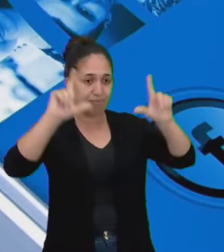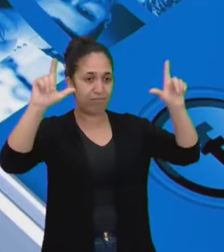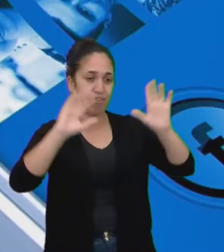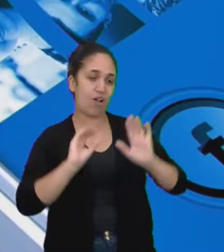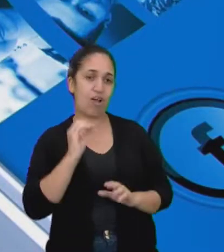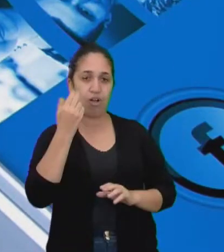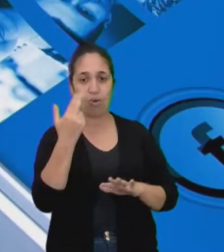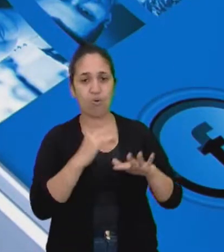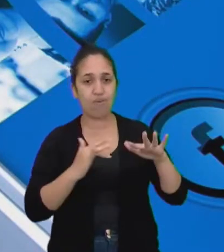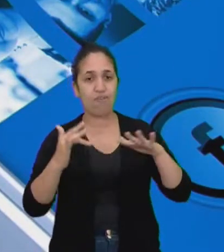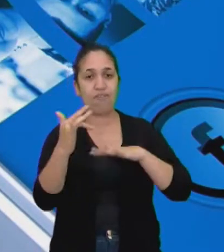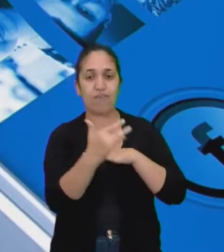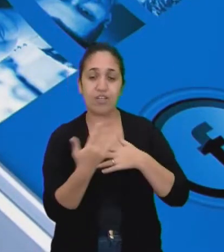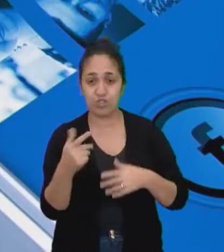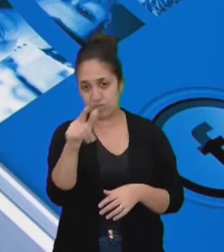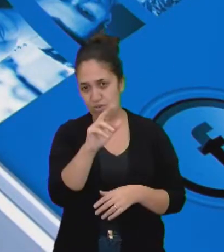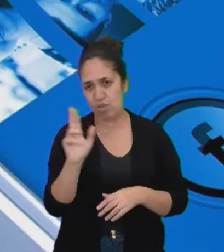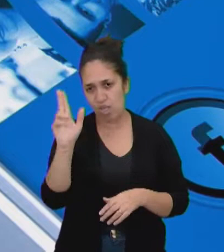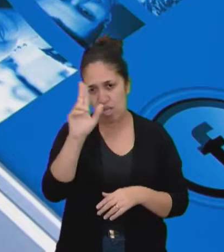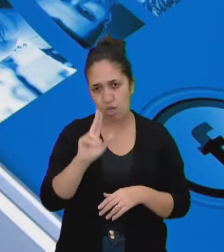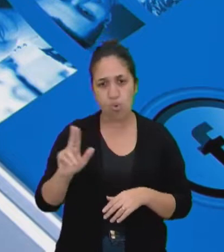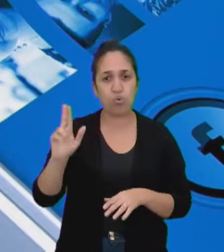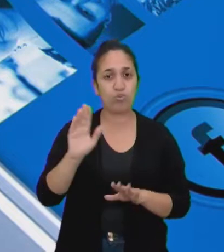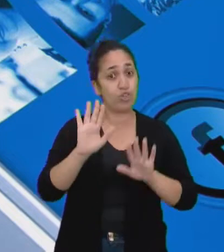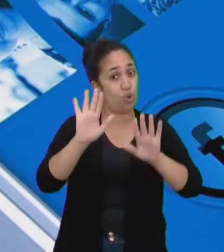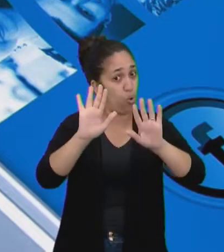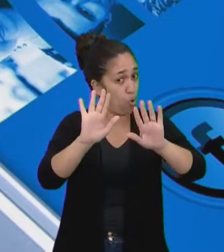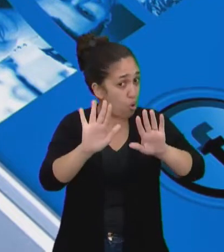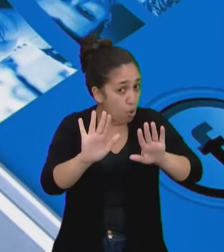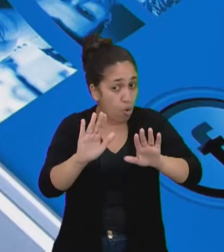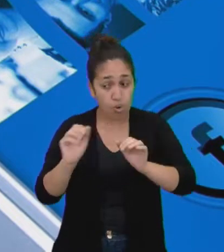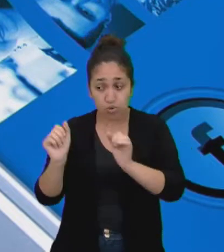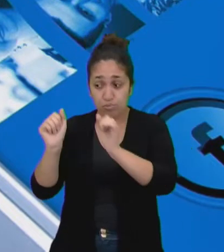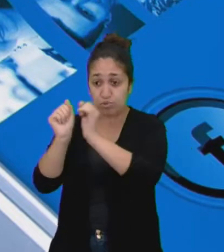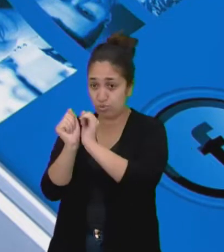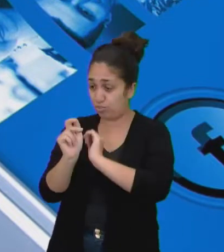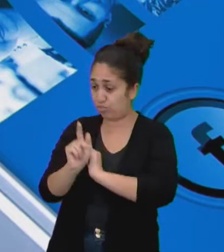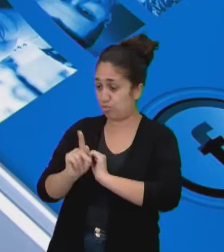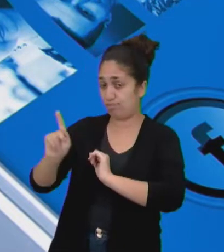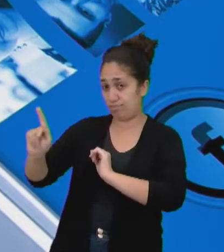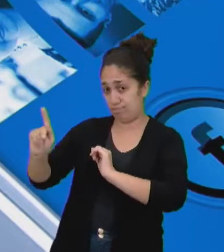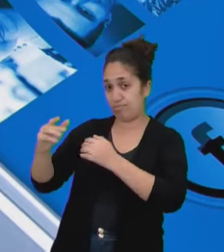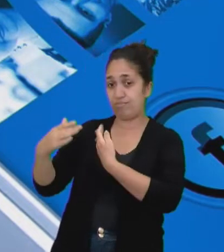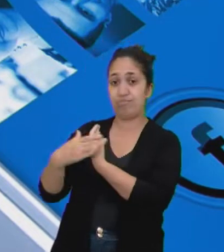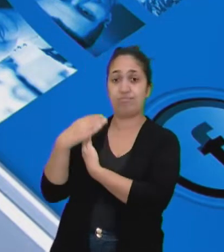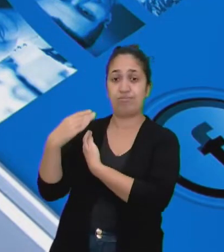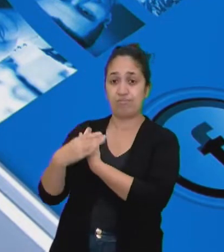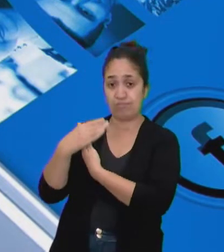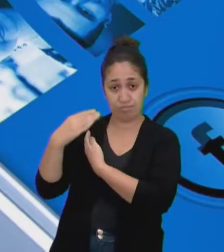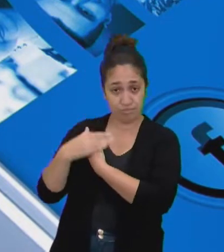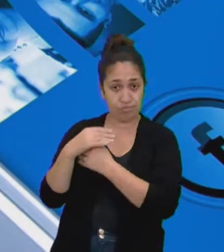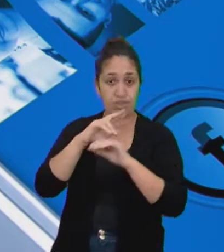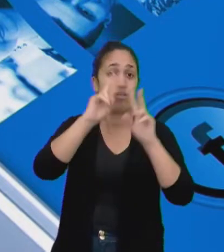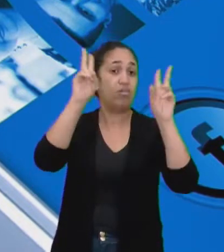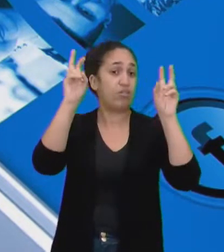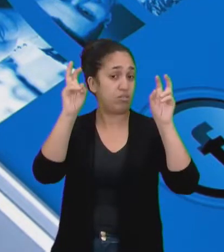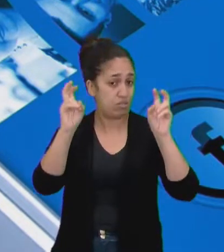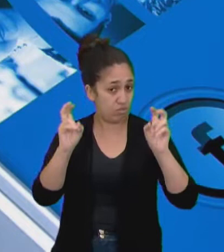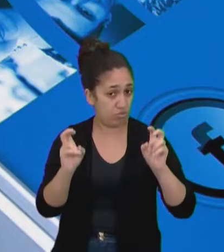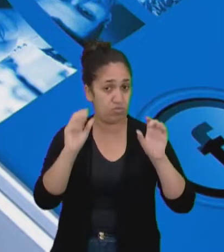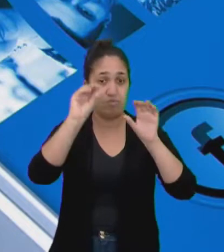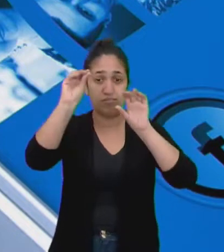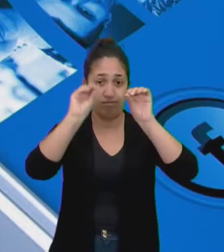social que você utilize com sempre a orientação do seu professor e colocar todos esses assuntos. Eu tenho visto aí